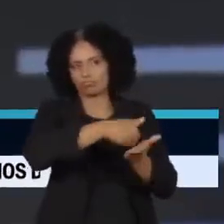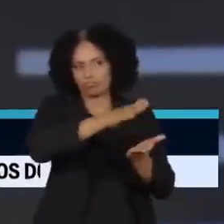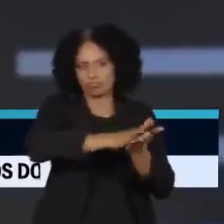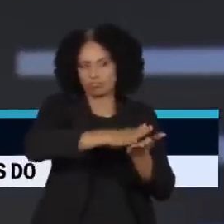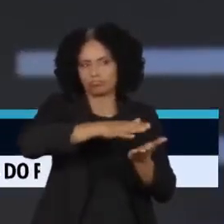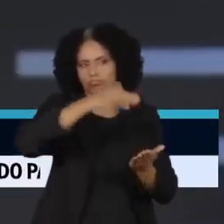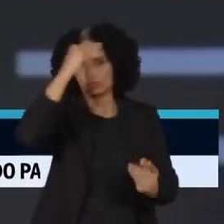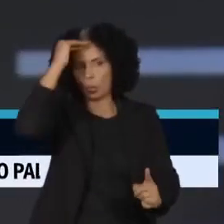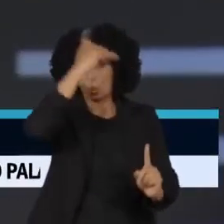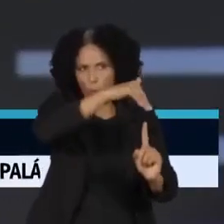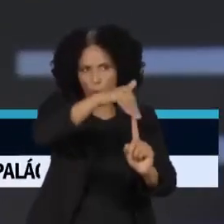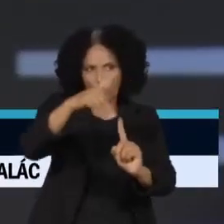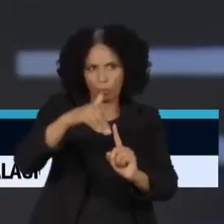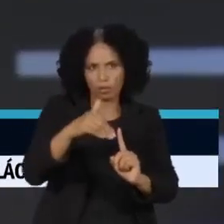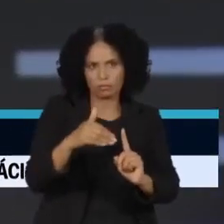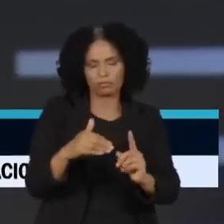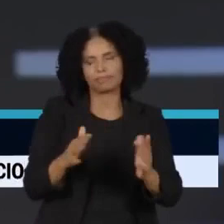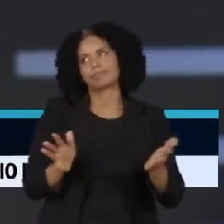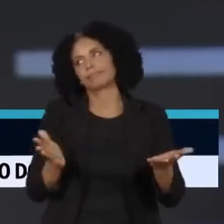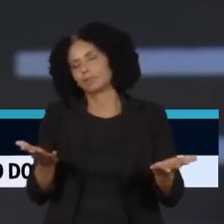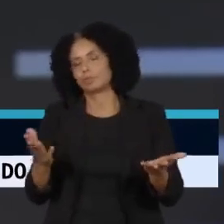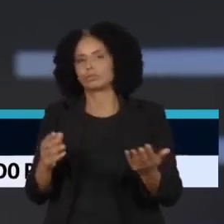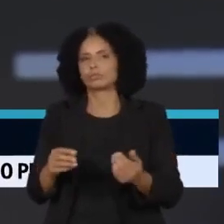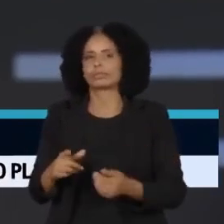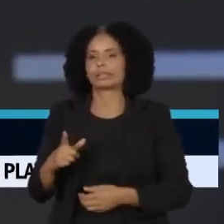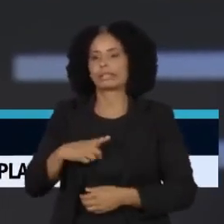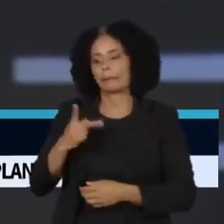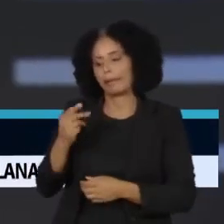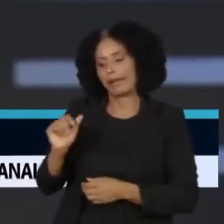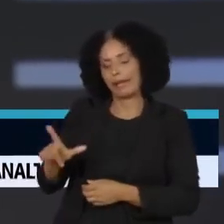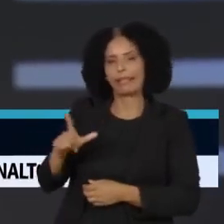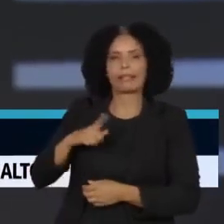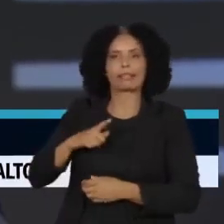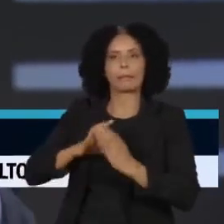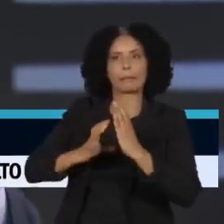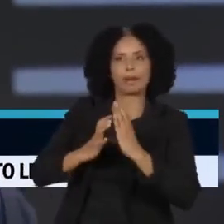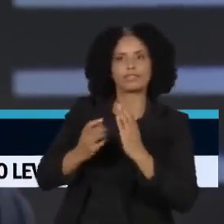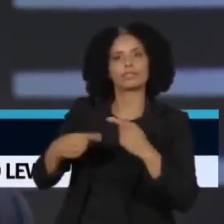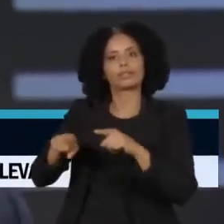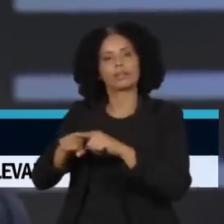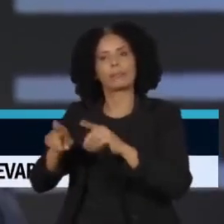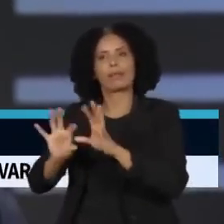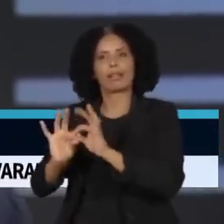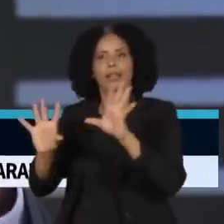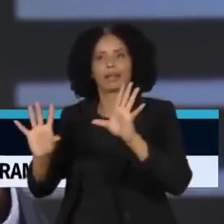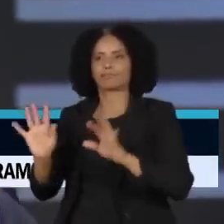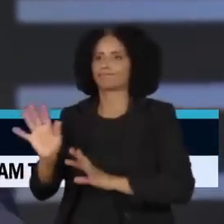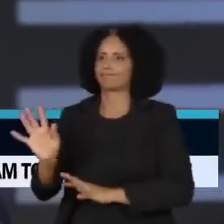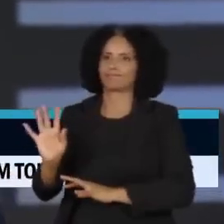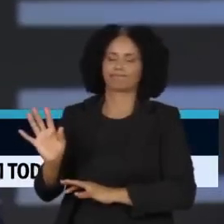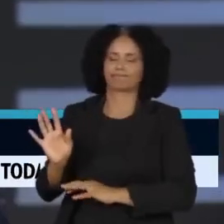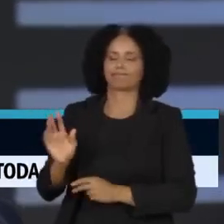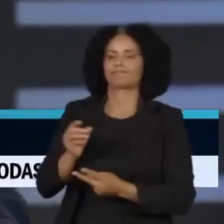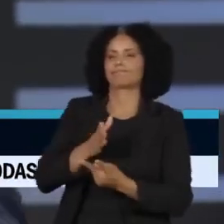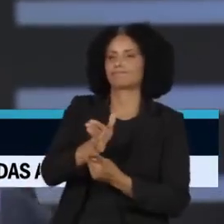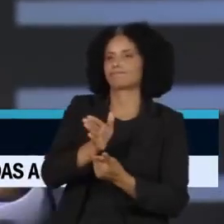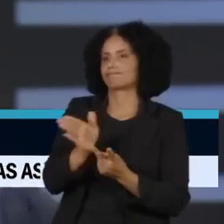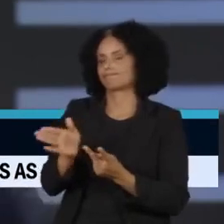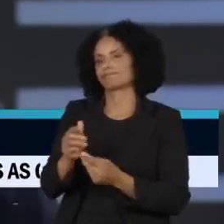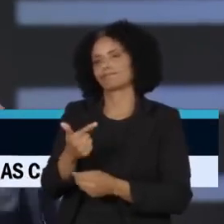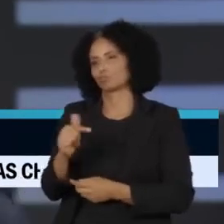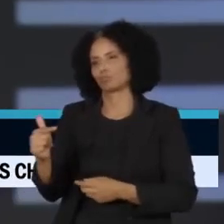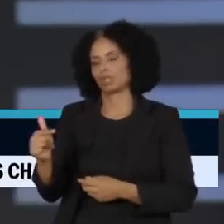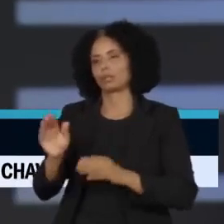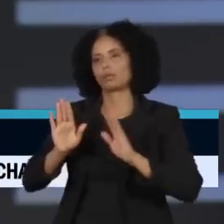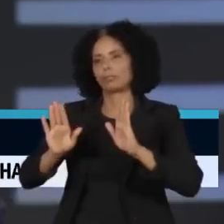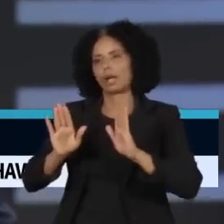engraçado porque o PL nem é partido e nem é liberal partindo no sentido clássico que a gente estuda ou morresse do